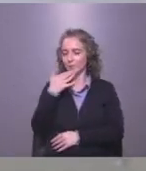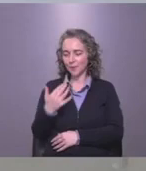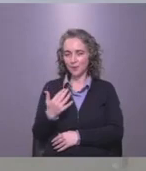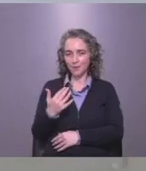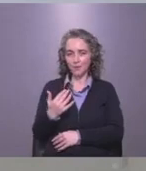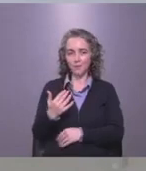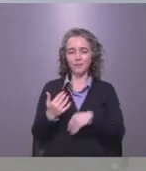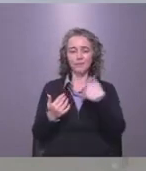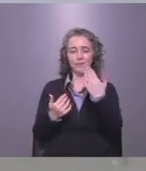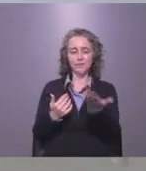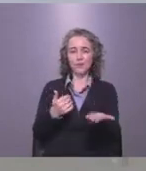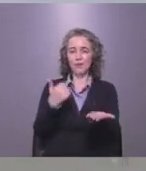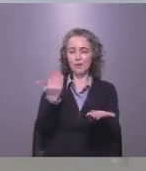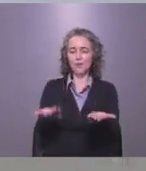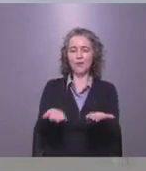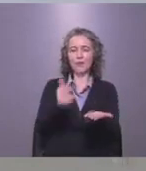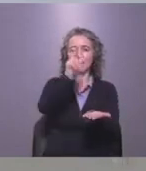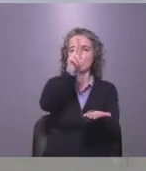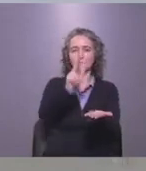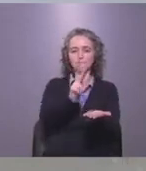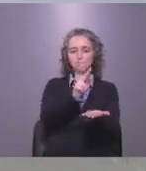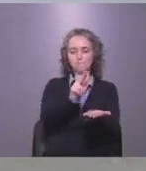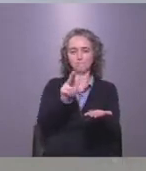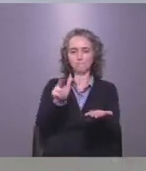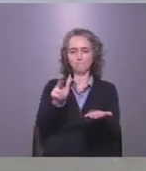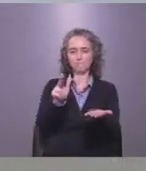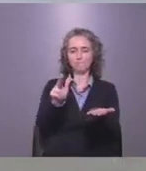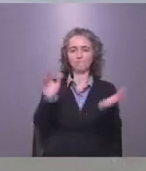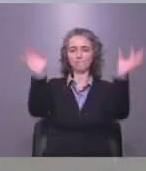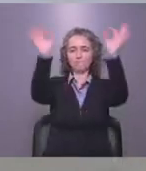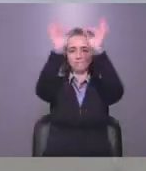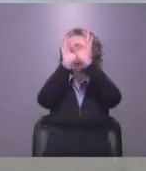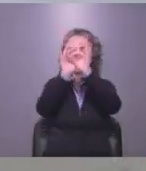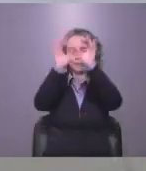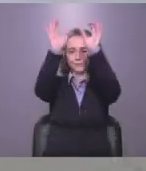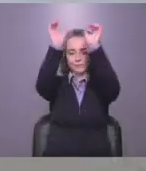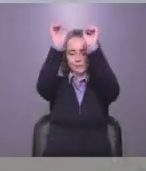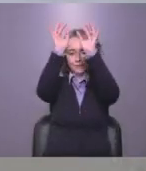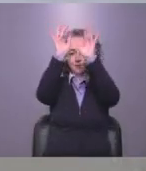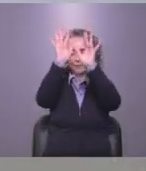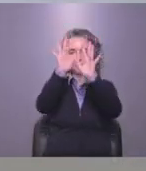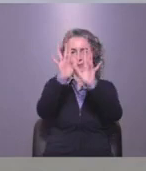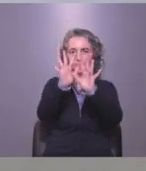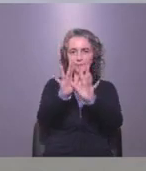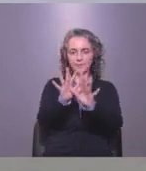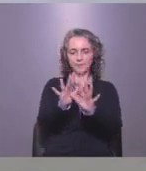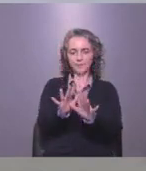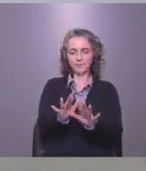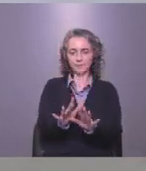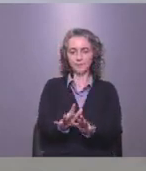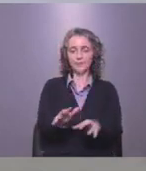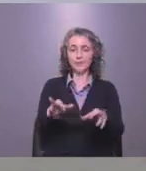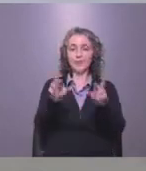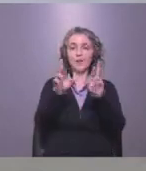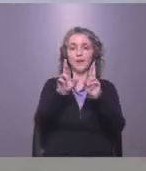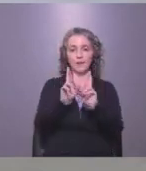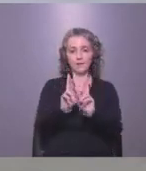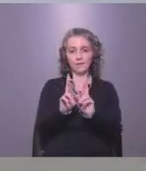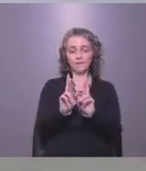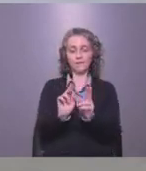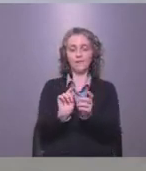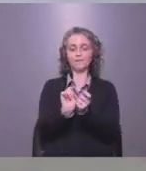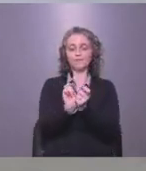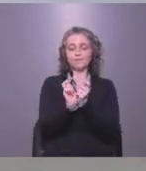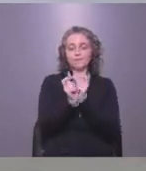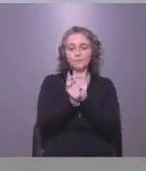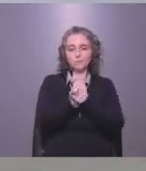Santificai estes dons, derramando sobre elas o vosso Espírito, de modo que se convertam